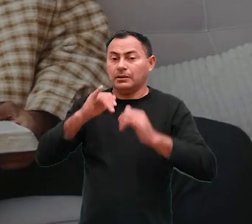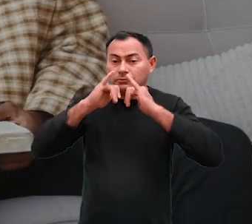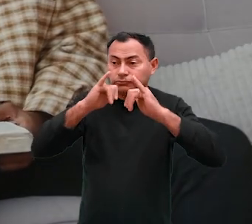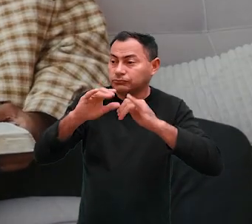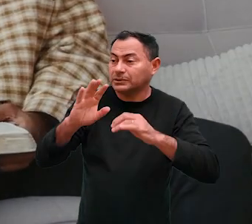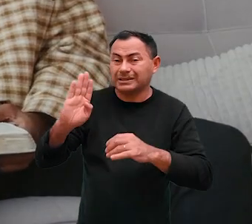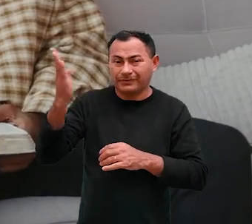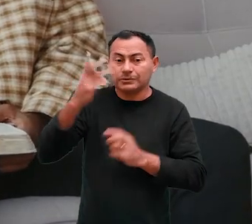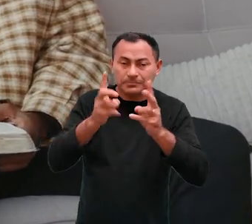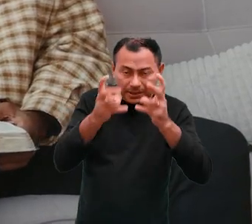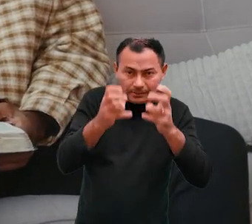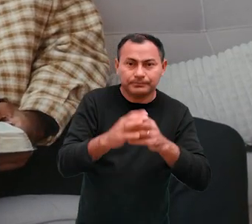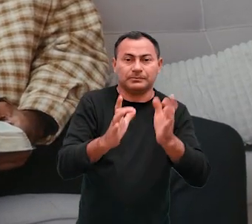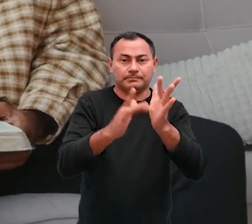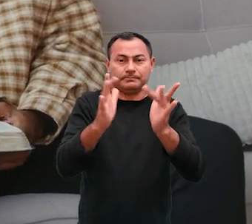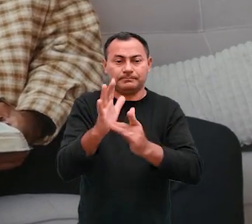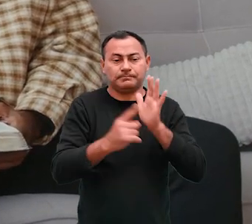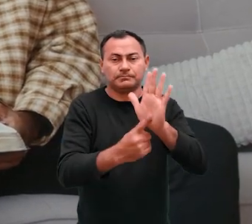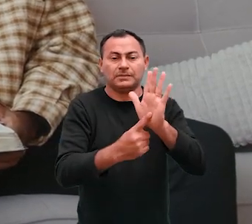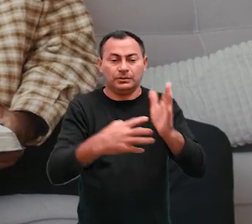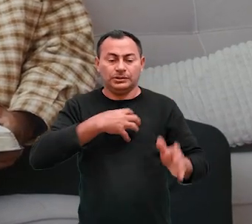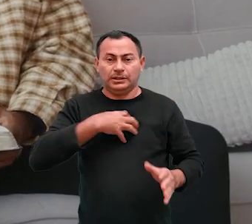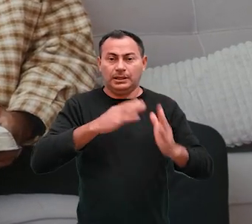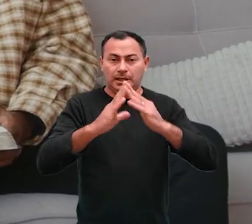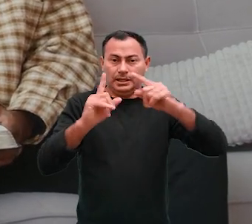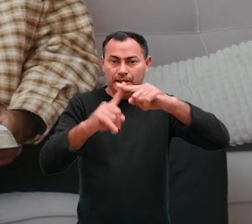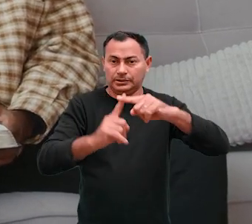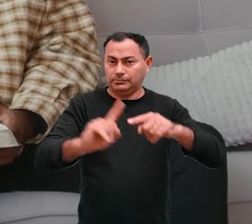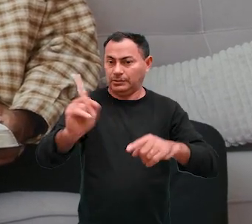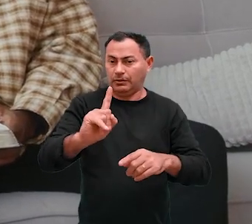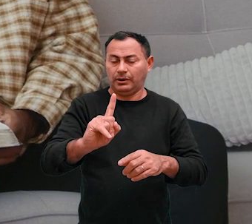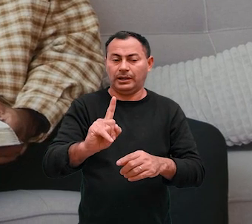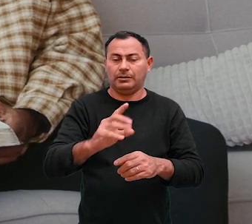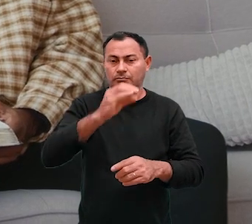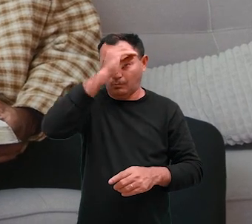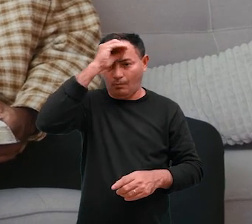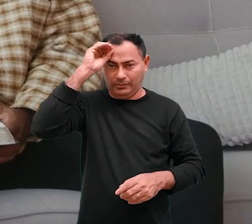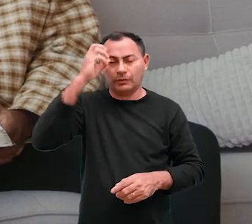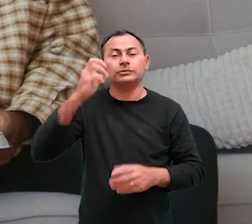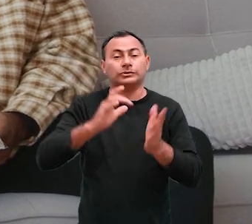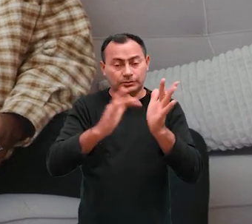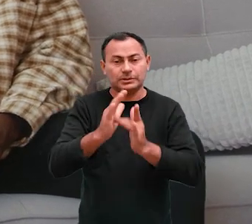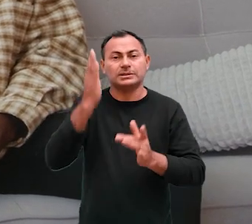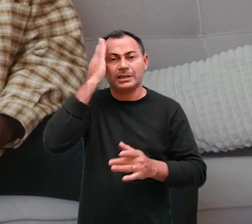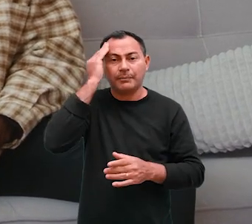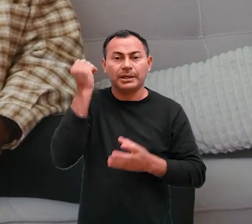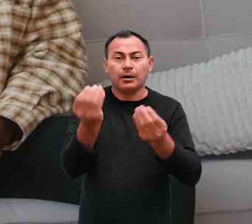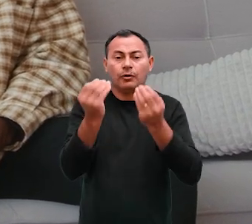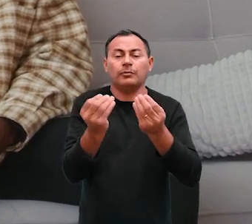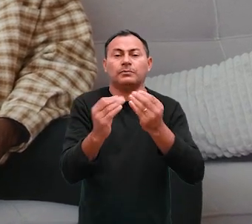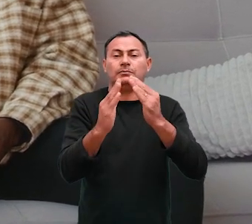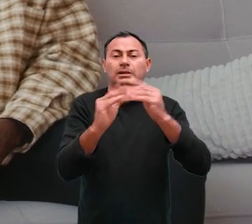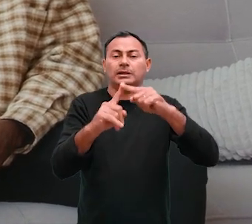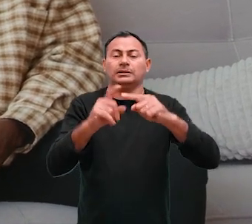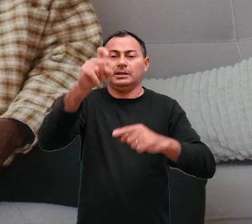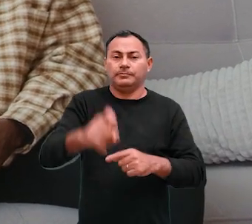tudo isso impressionante. Jesus apresentou um perfil da igreja e ele não era nada ingênuo. Ele sabia como a igreja